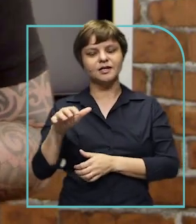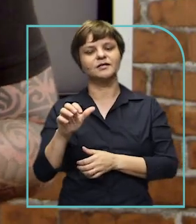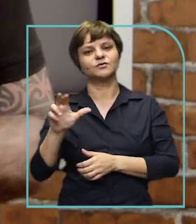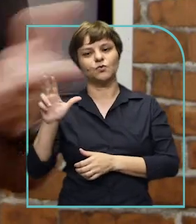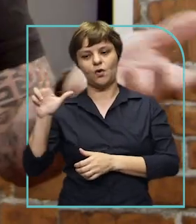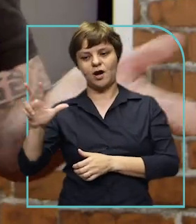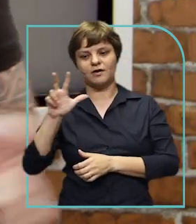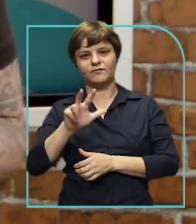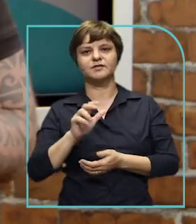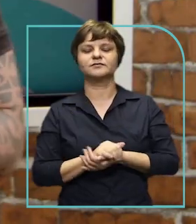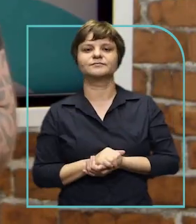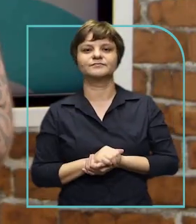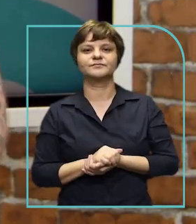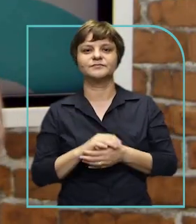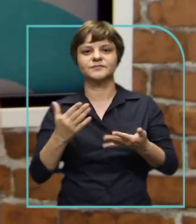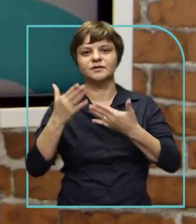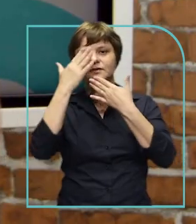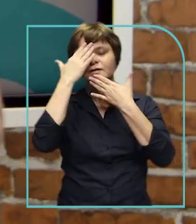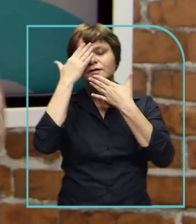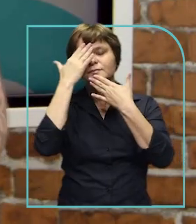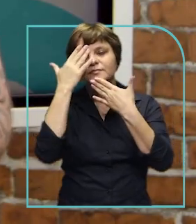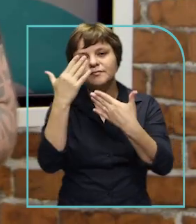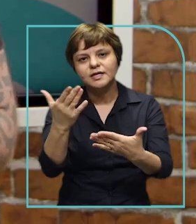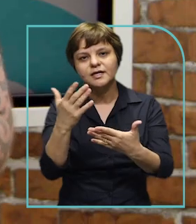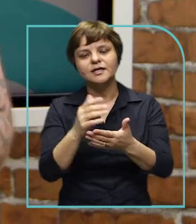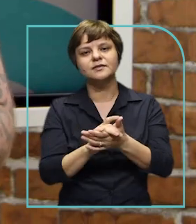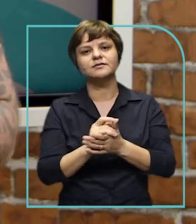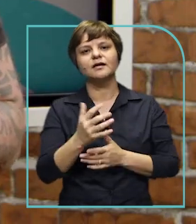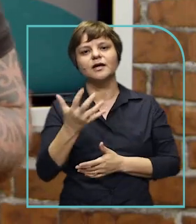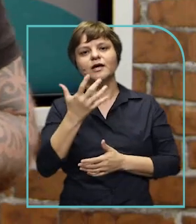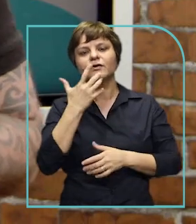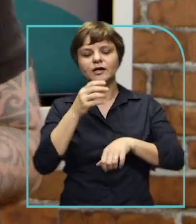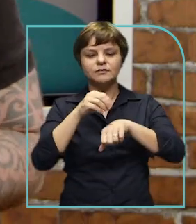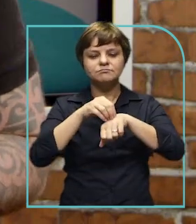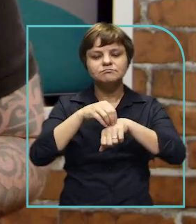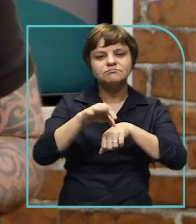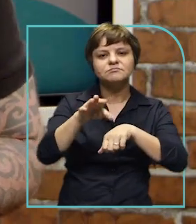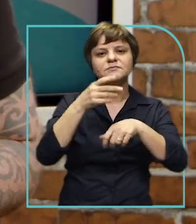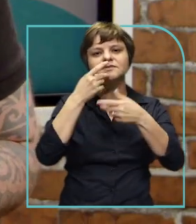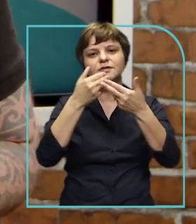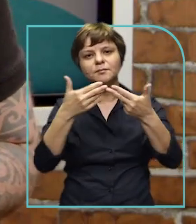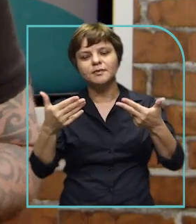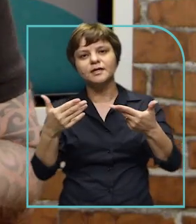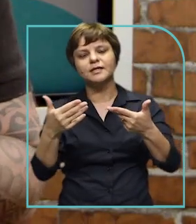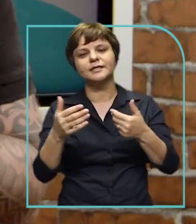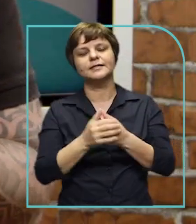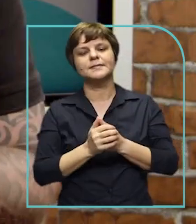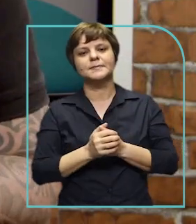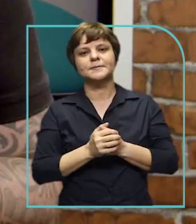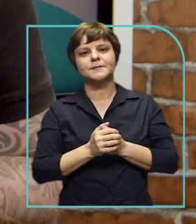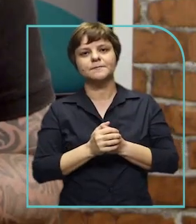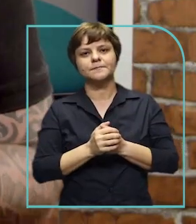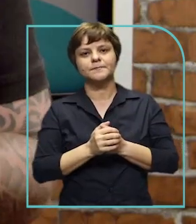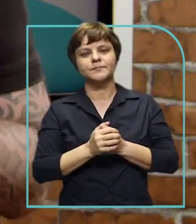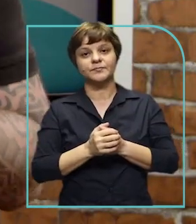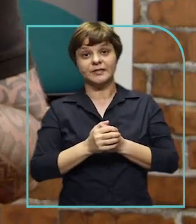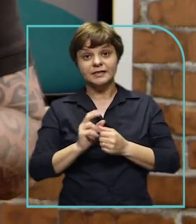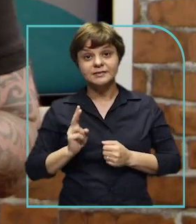território afegão. Pessoal, muito obrigado. Eu quero deixar aqui para vocês uma